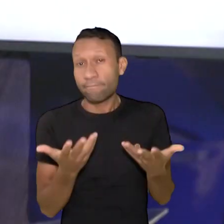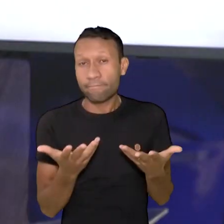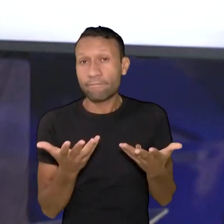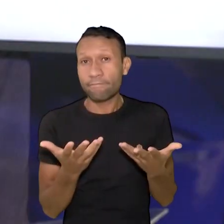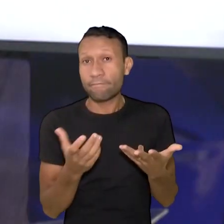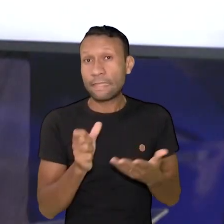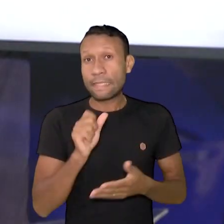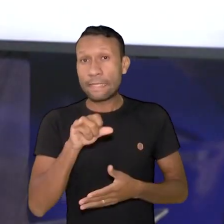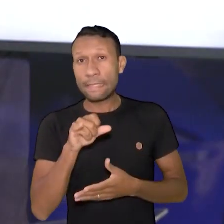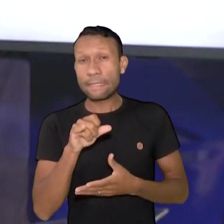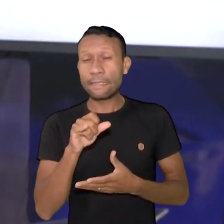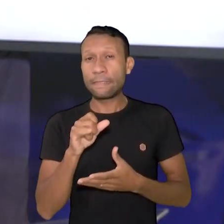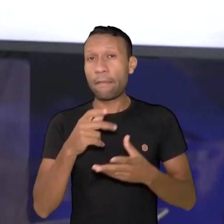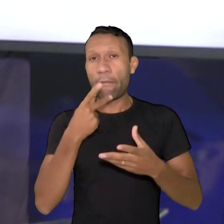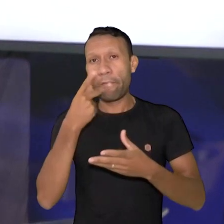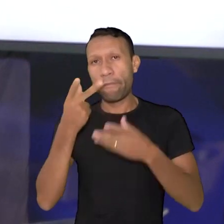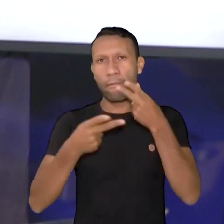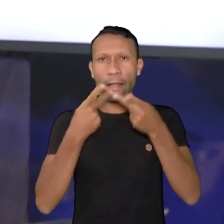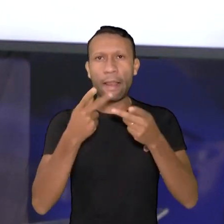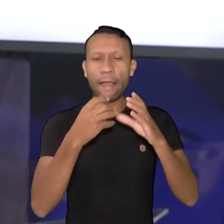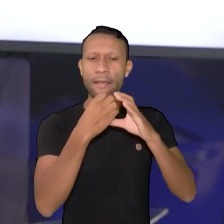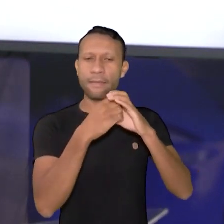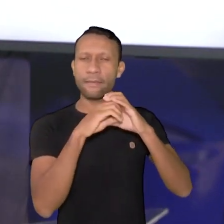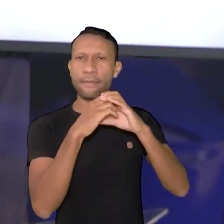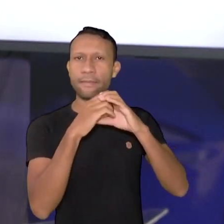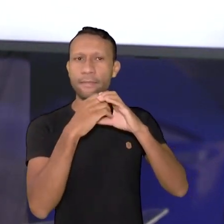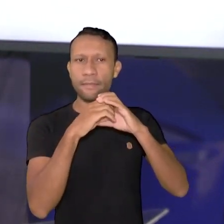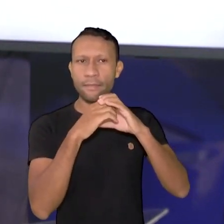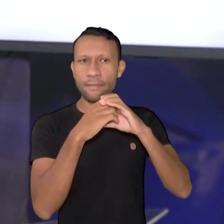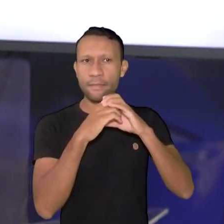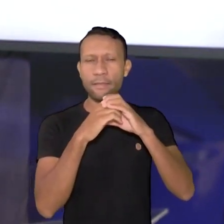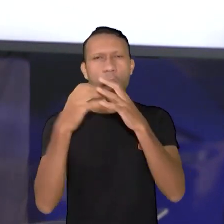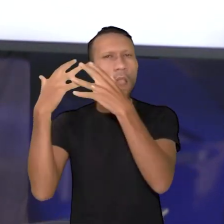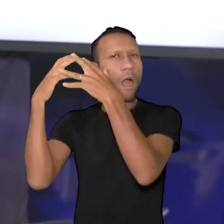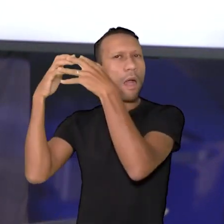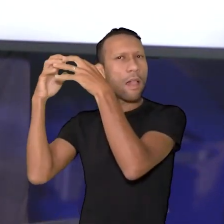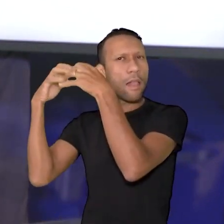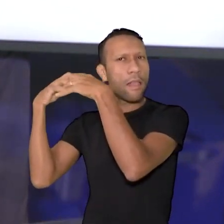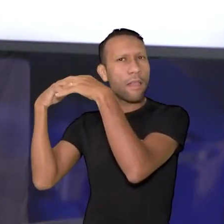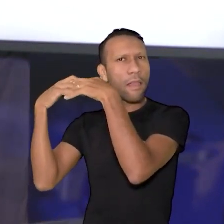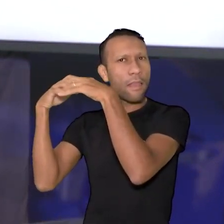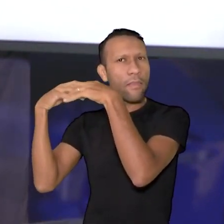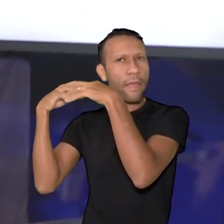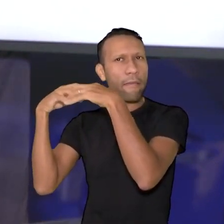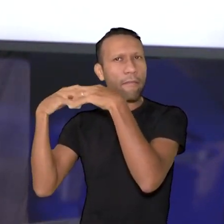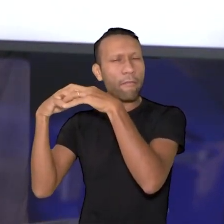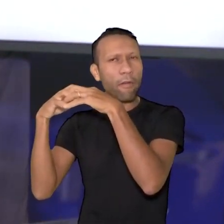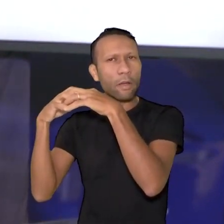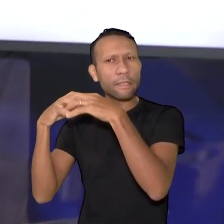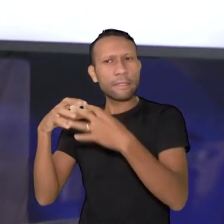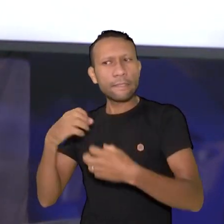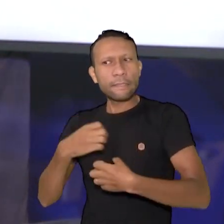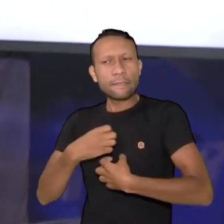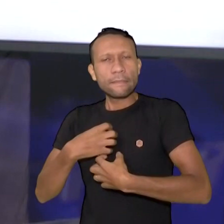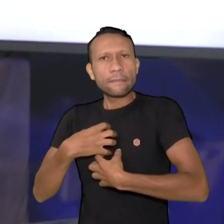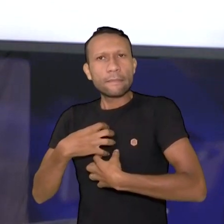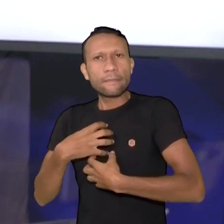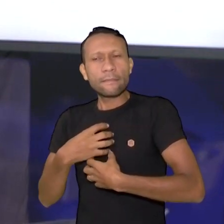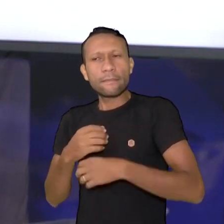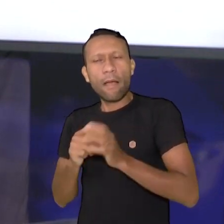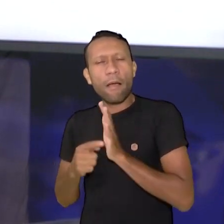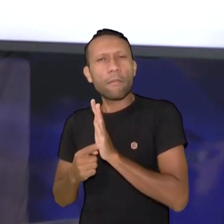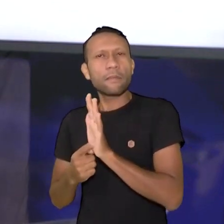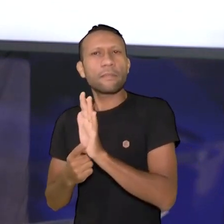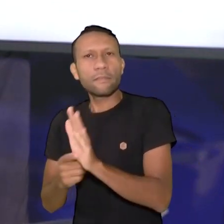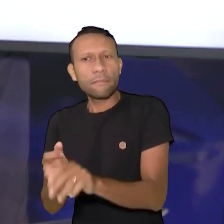Se eu falo célula, por exemplo, nervosa, eu tenho a função de interpretar sensações. Se eu falo